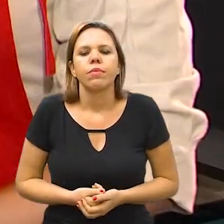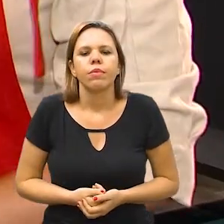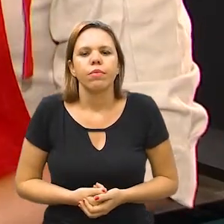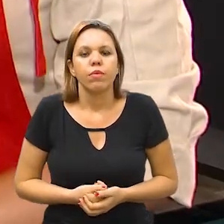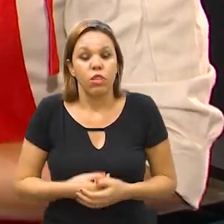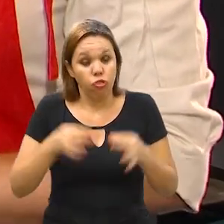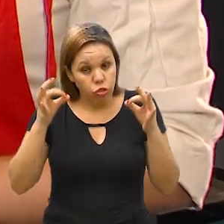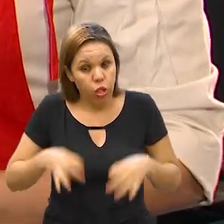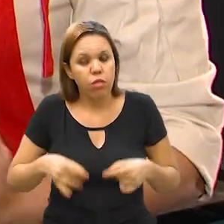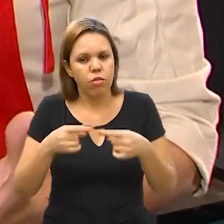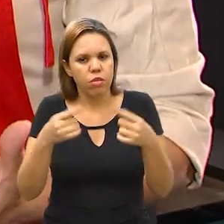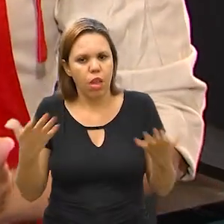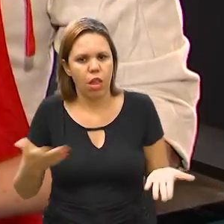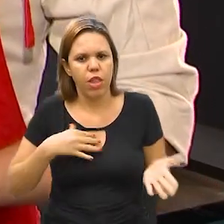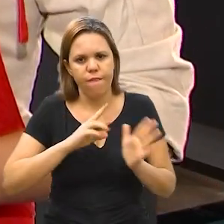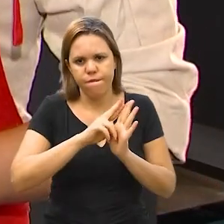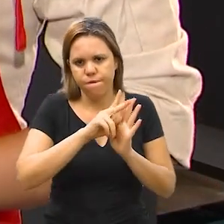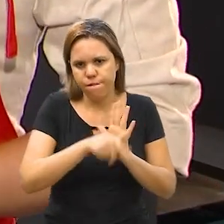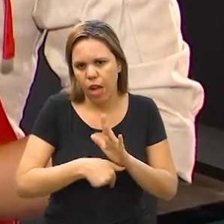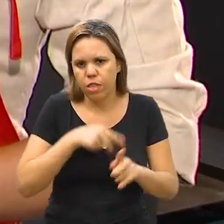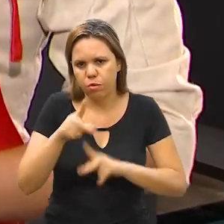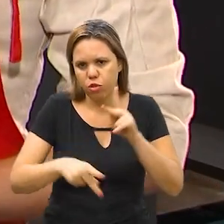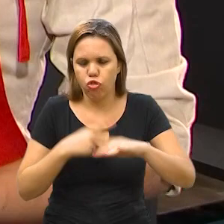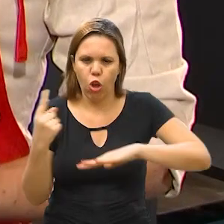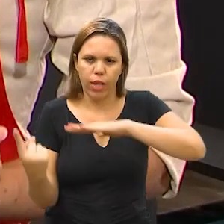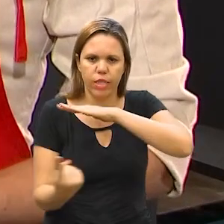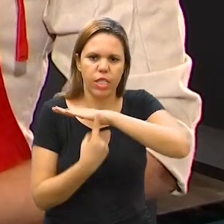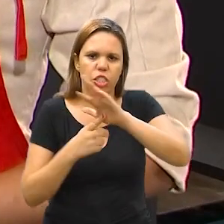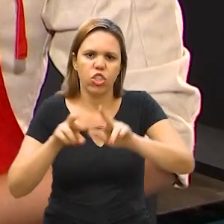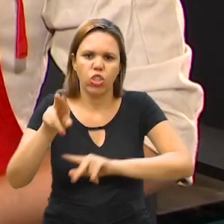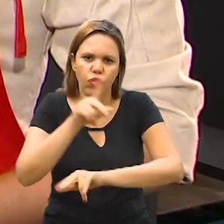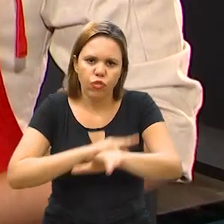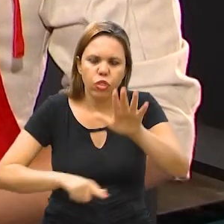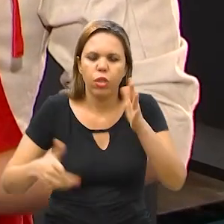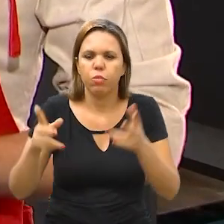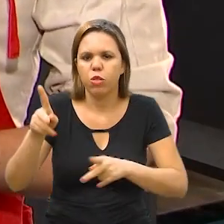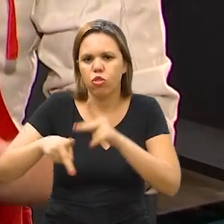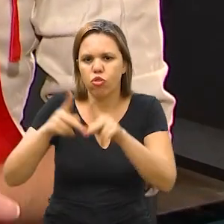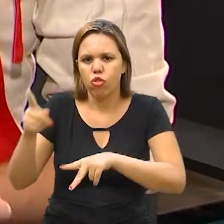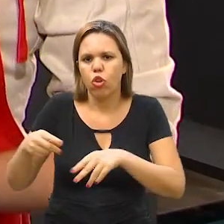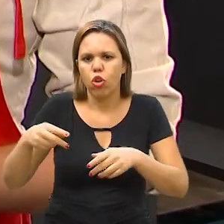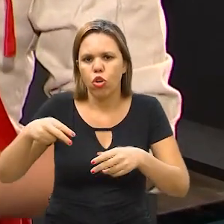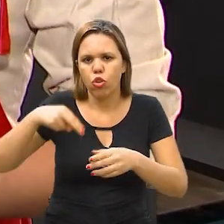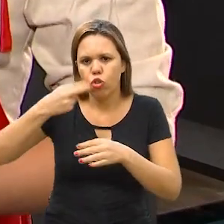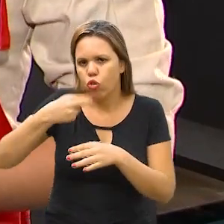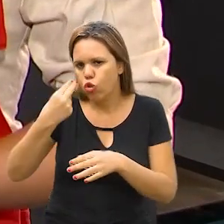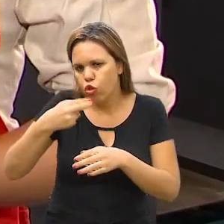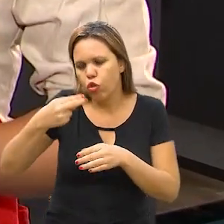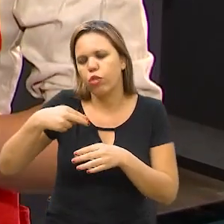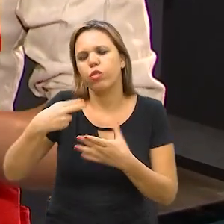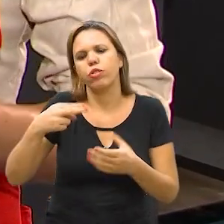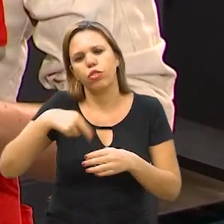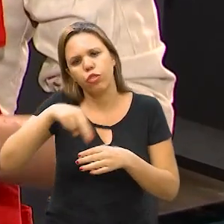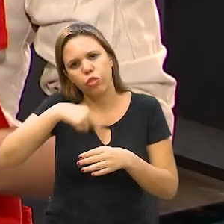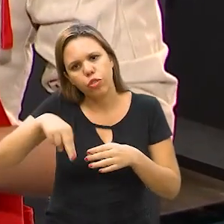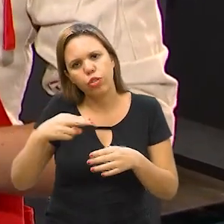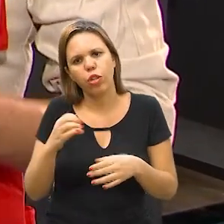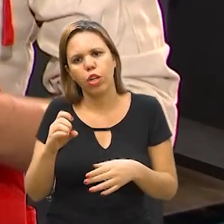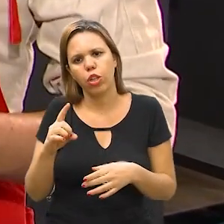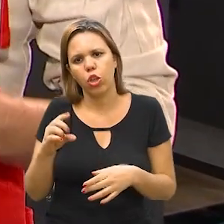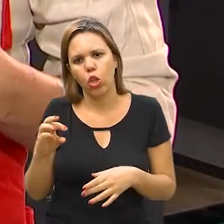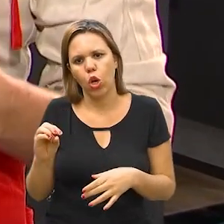forma correta. Eu tenho vários tipos de clientes. Eu tenho clientes que são indicados por nutricionistas, endocrinologistas,